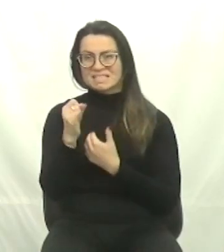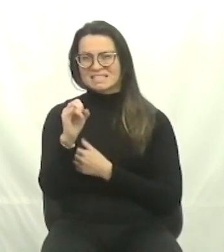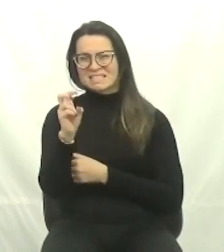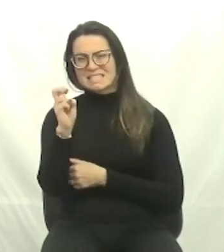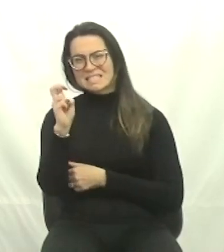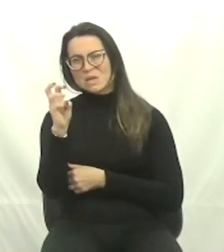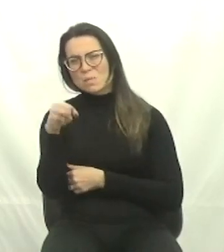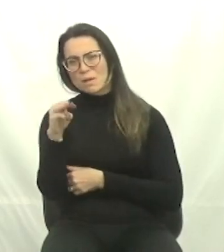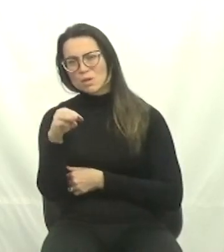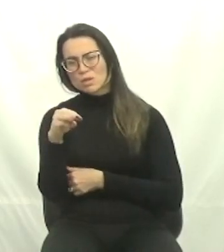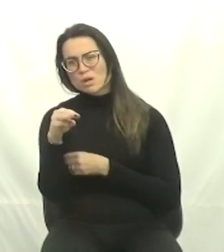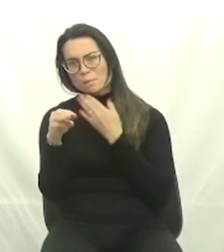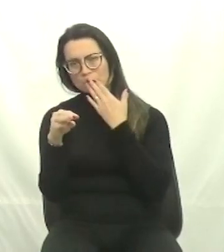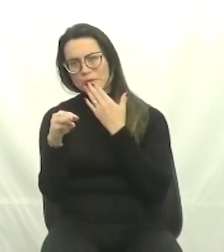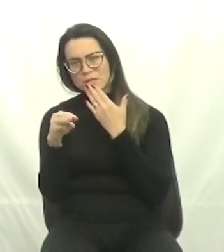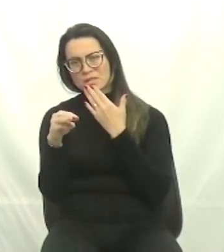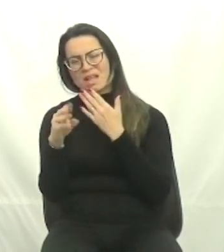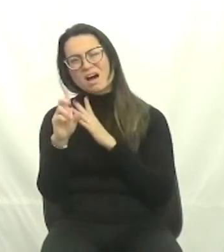5 minutinhos, melhor,